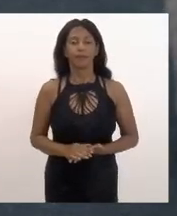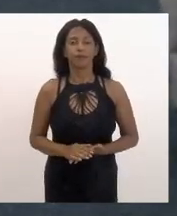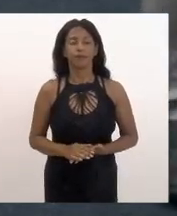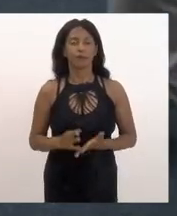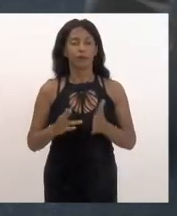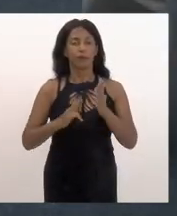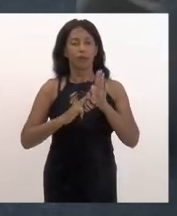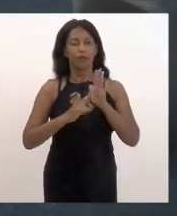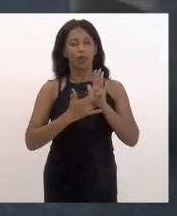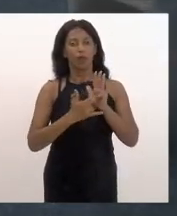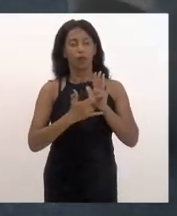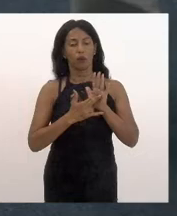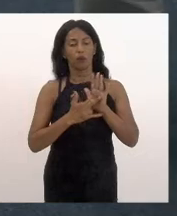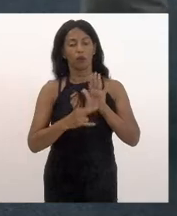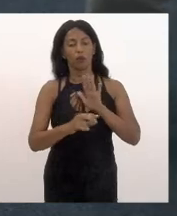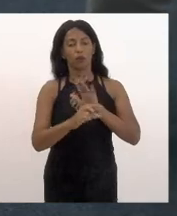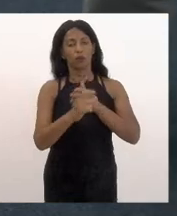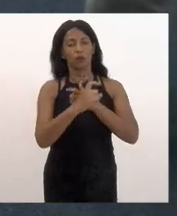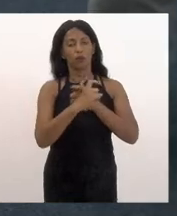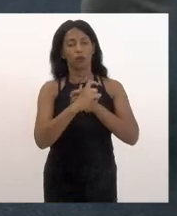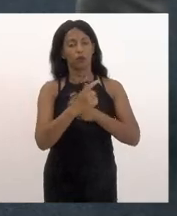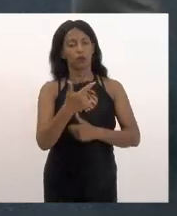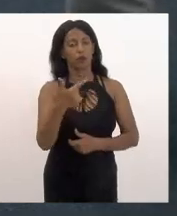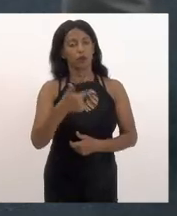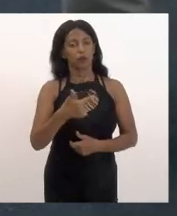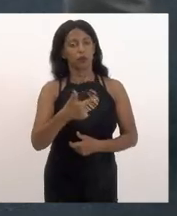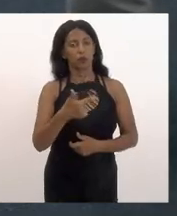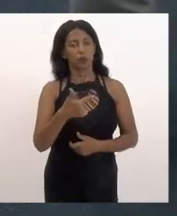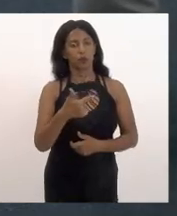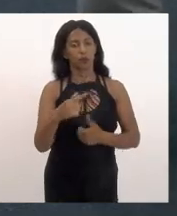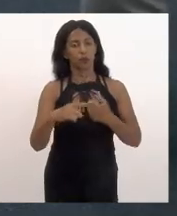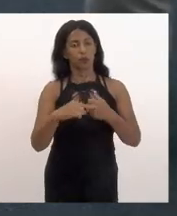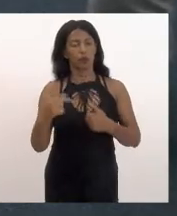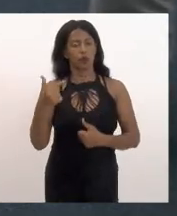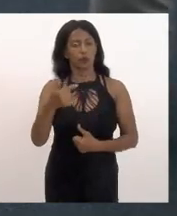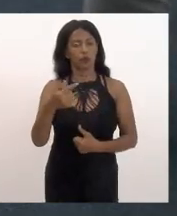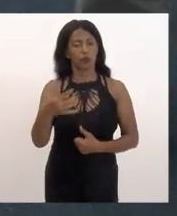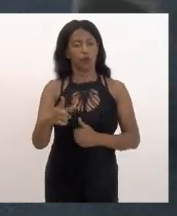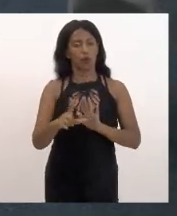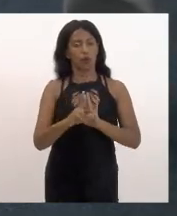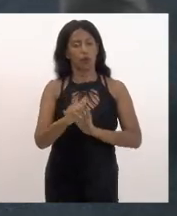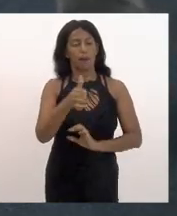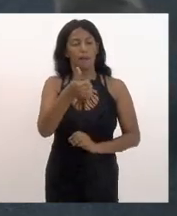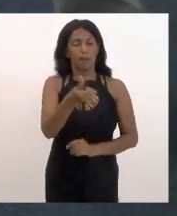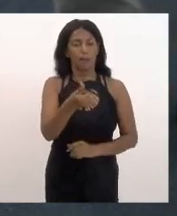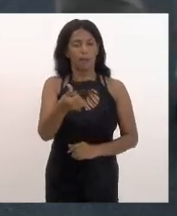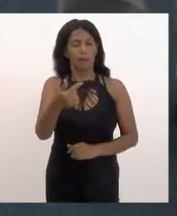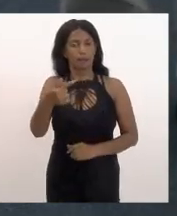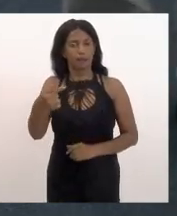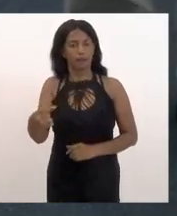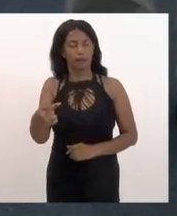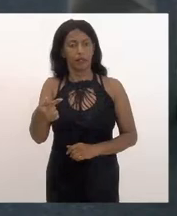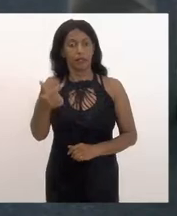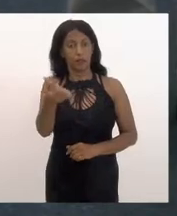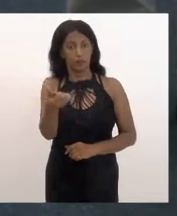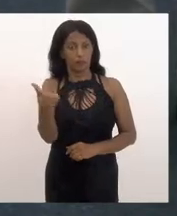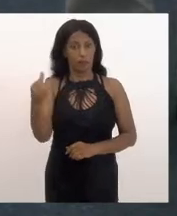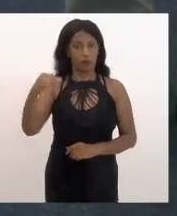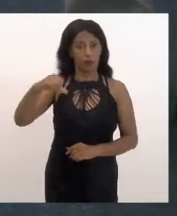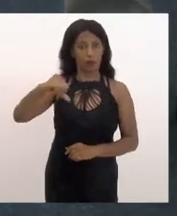que regulamenta o inciso 2º do artigo 24-I do Decreto-Lei 667, de